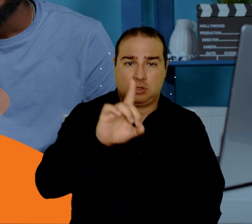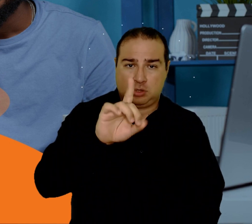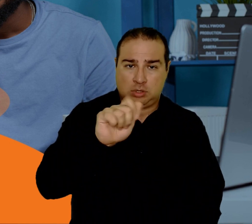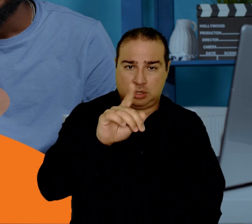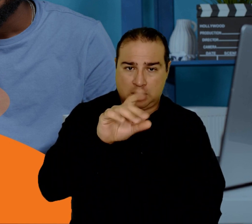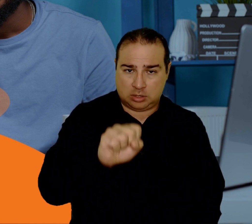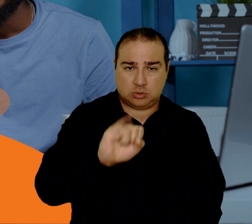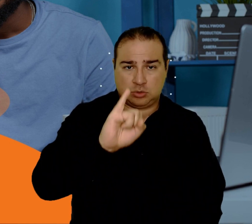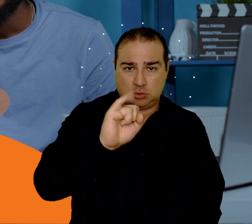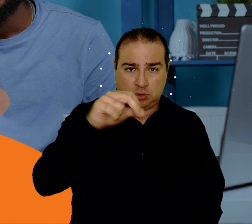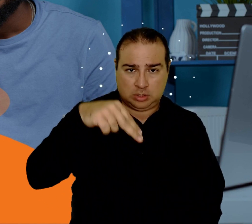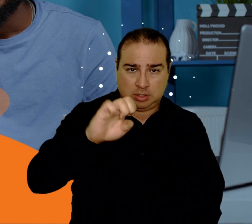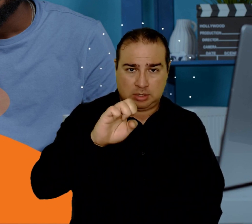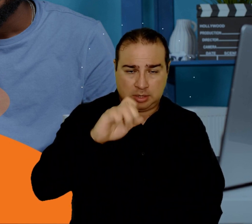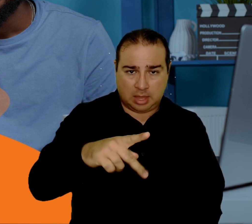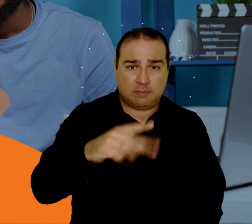INEP,